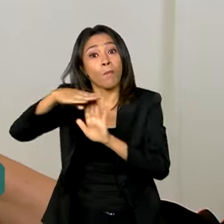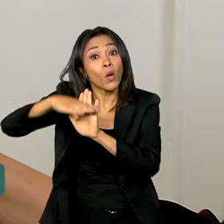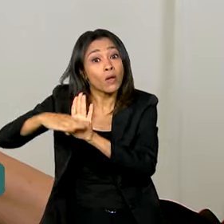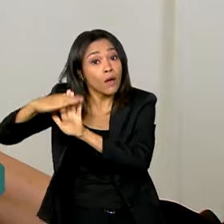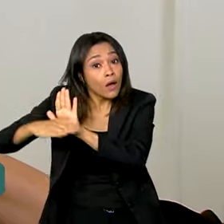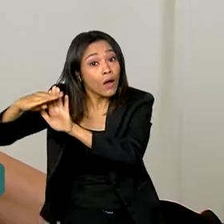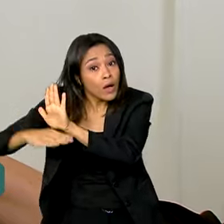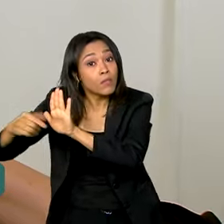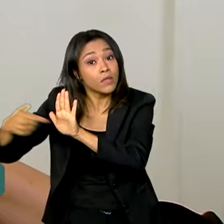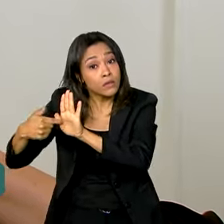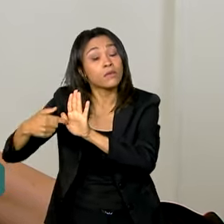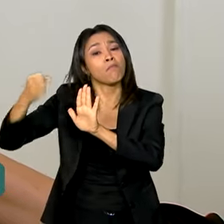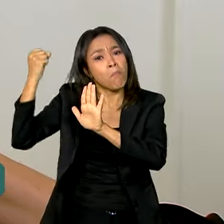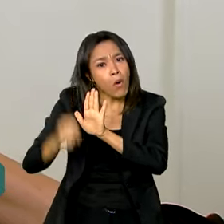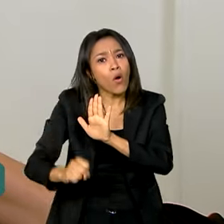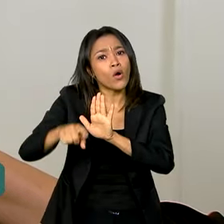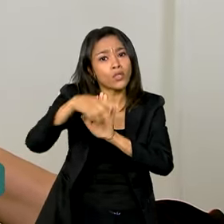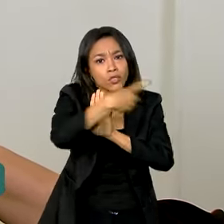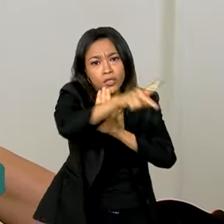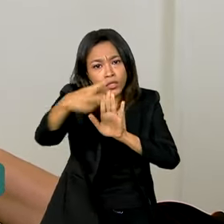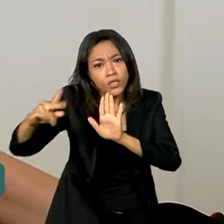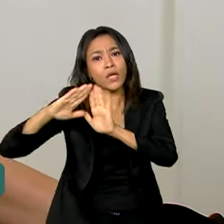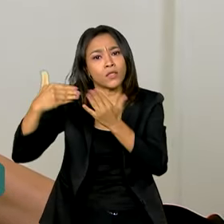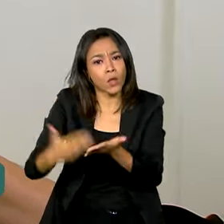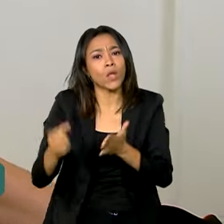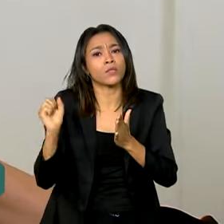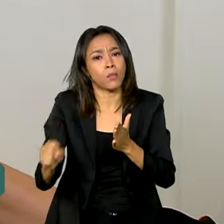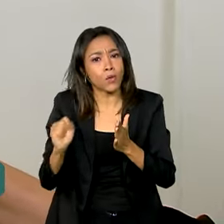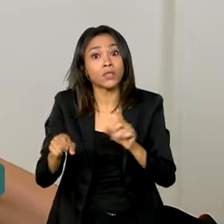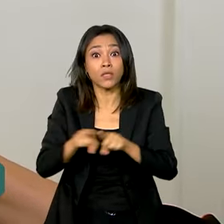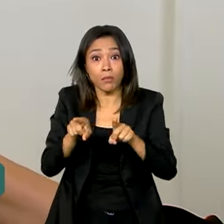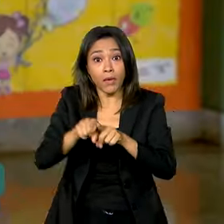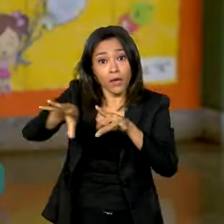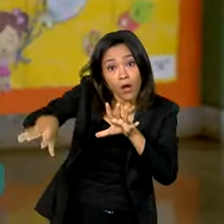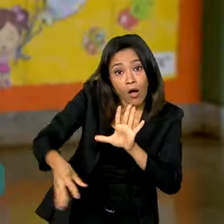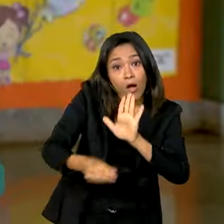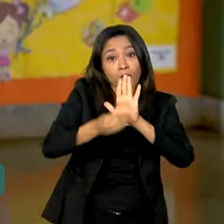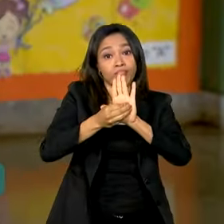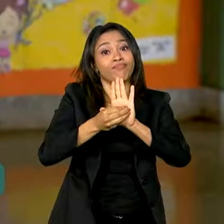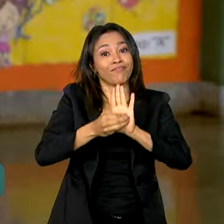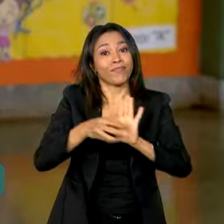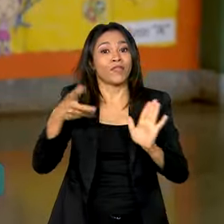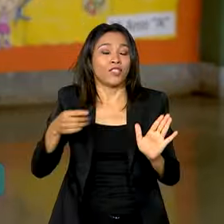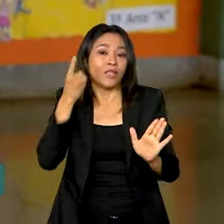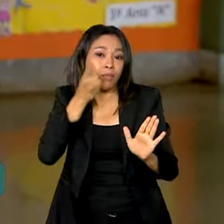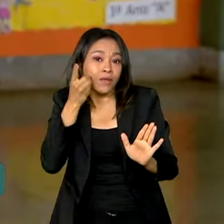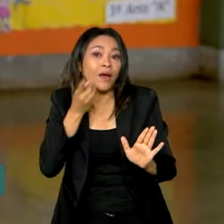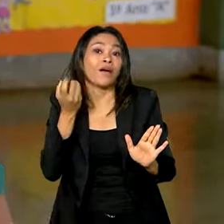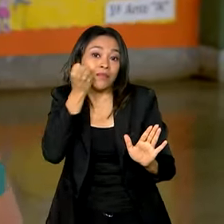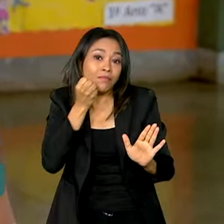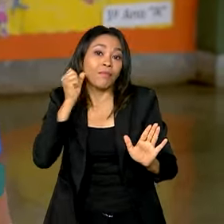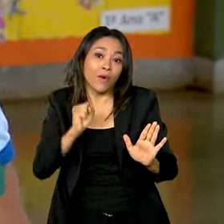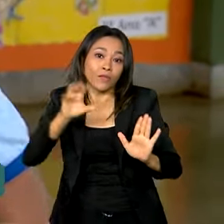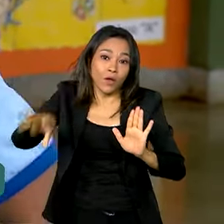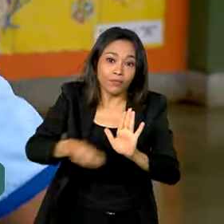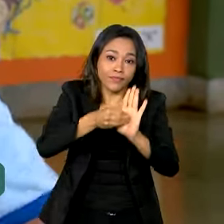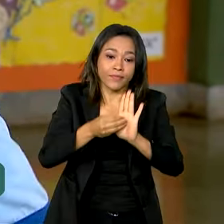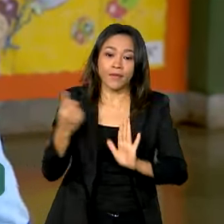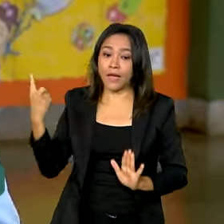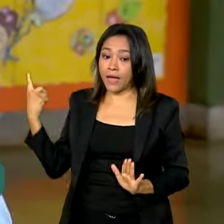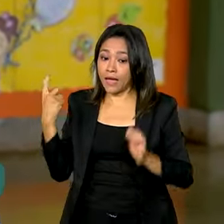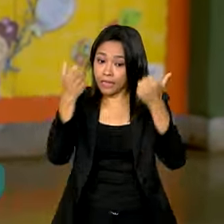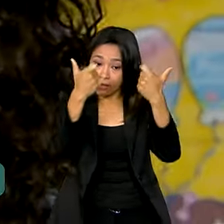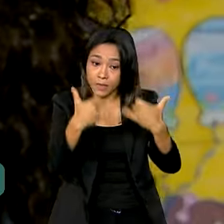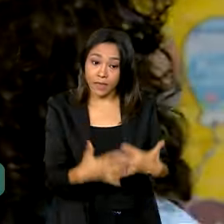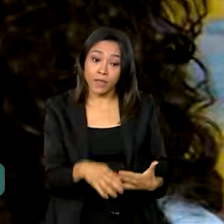as próprias redes podem adquirir. Via emendas parlamentares também esses ônibus. Com apenas 6 anos de idade, Lara usa o